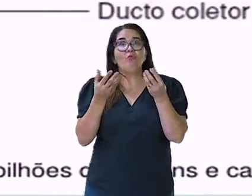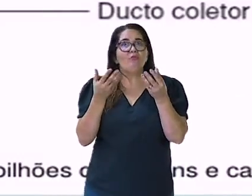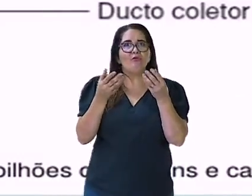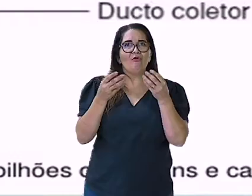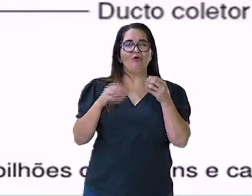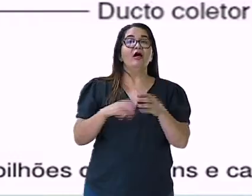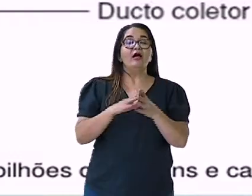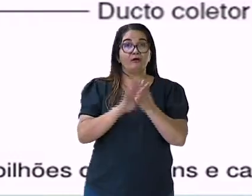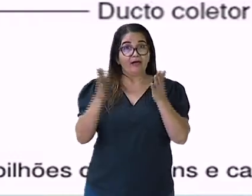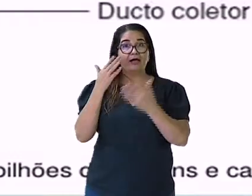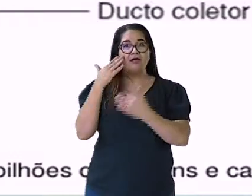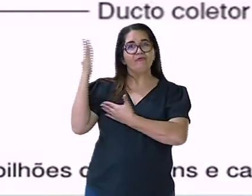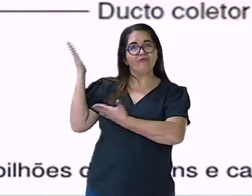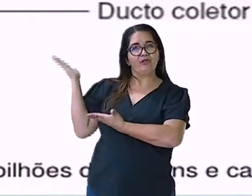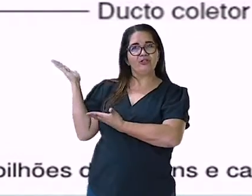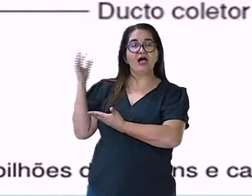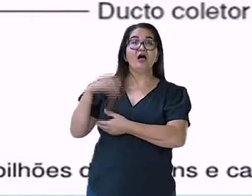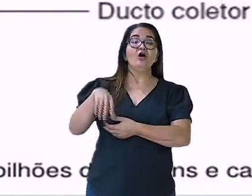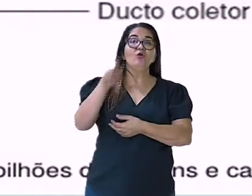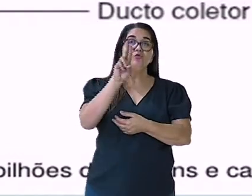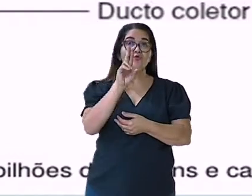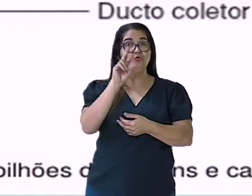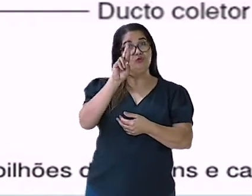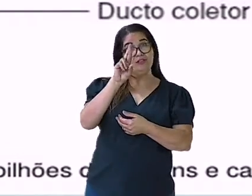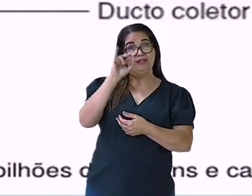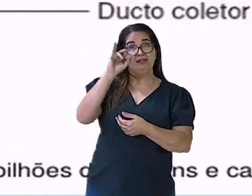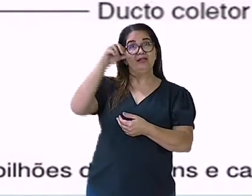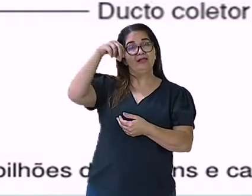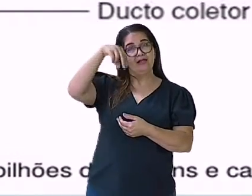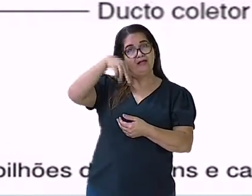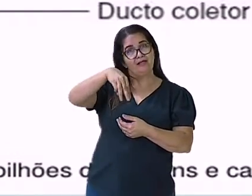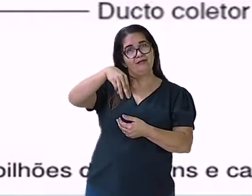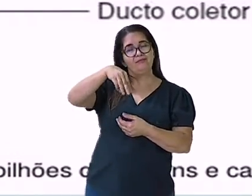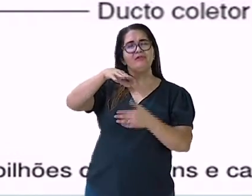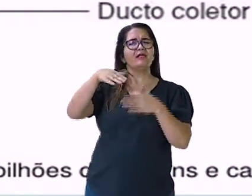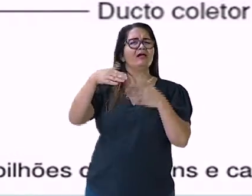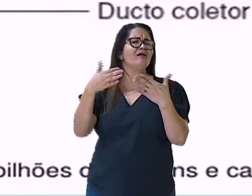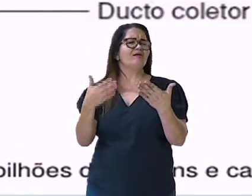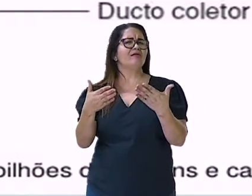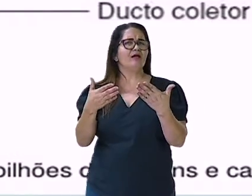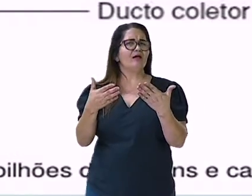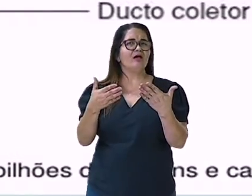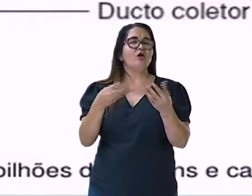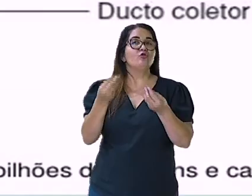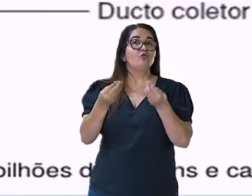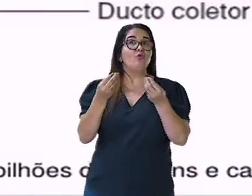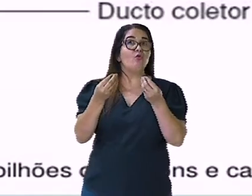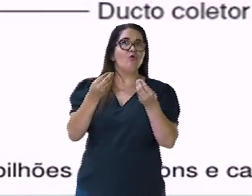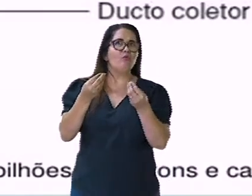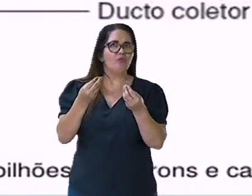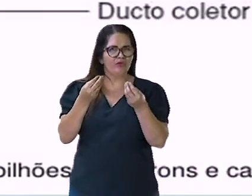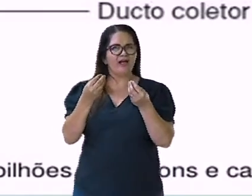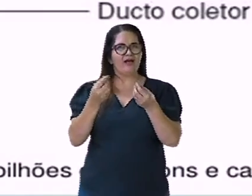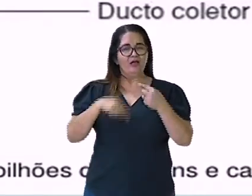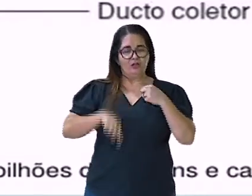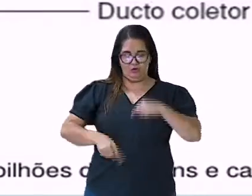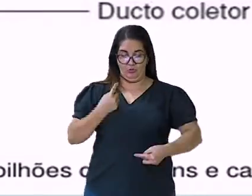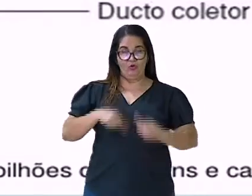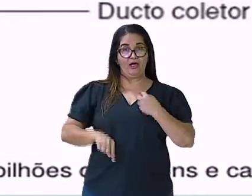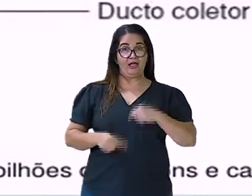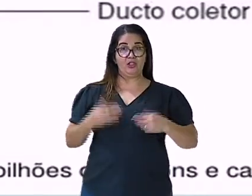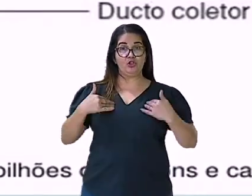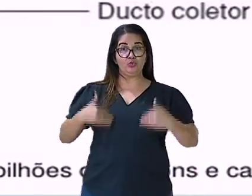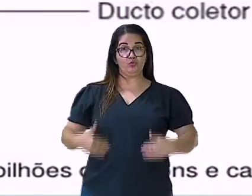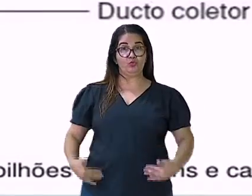rins. Nós falamos lá que os rins, eles têm uma condição própria dele através dos néfrons, não é?